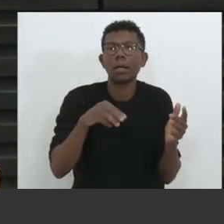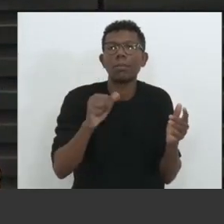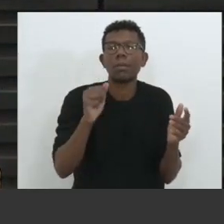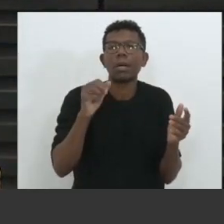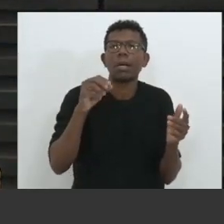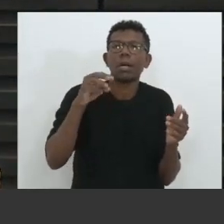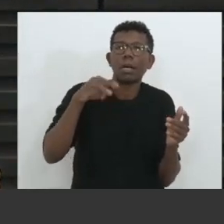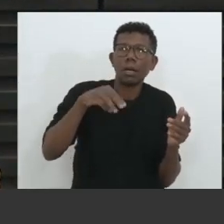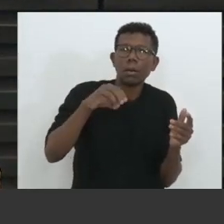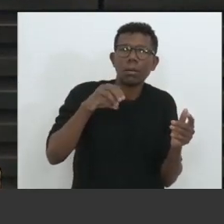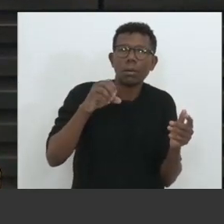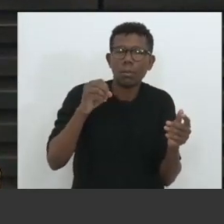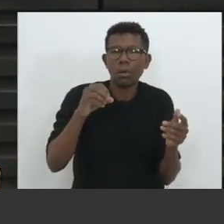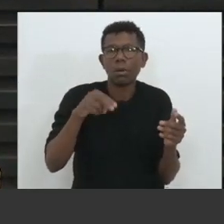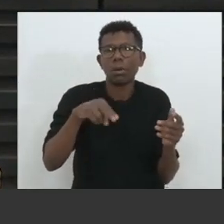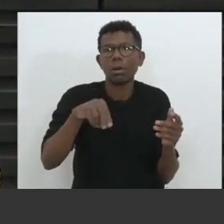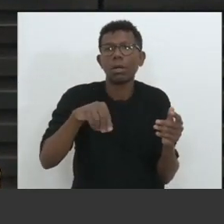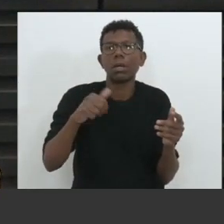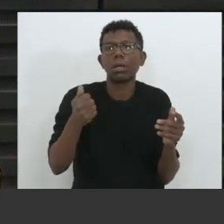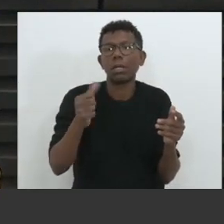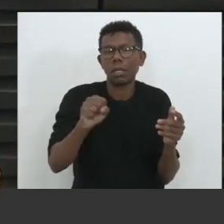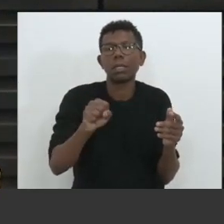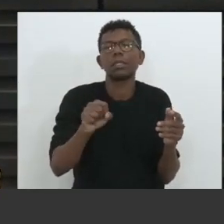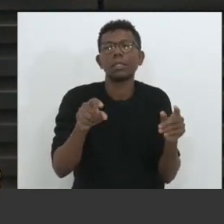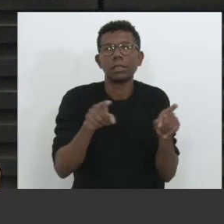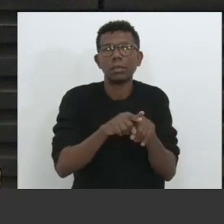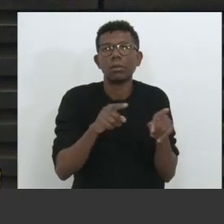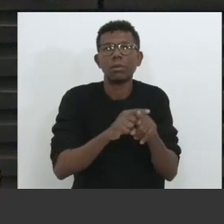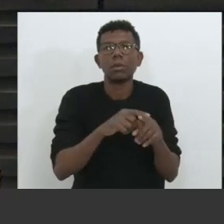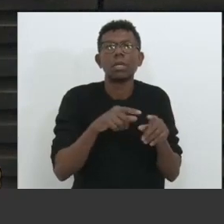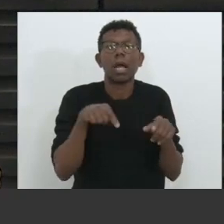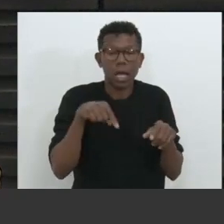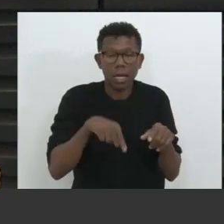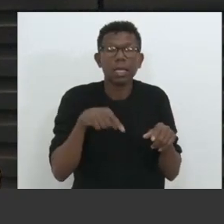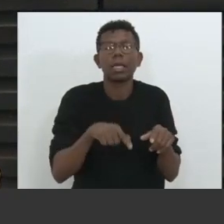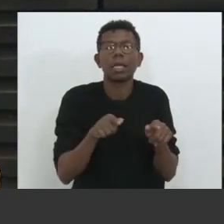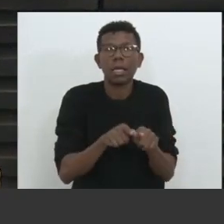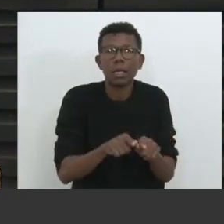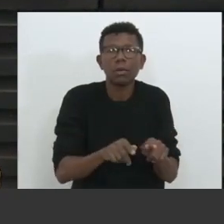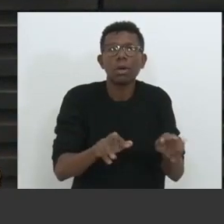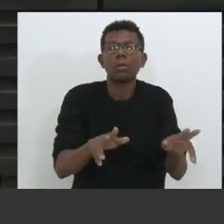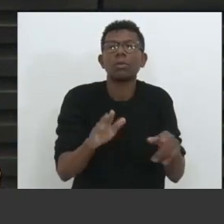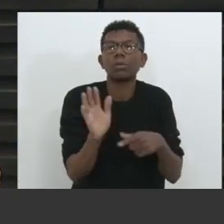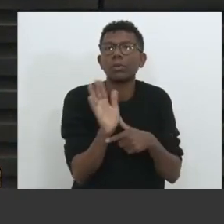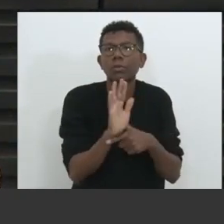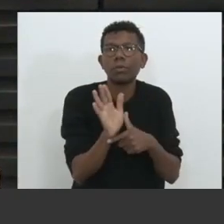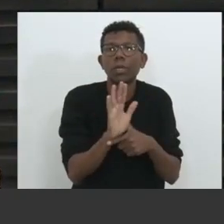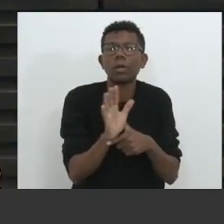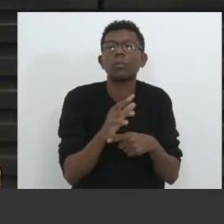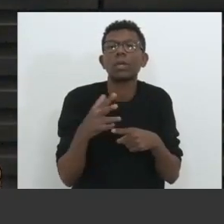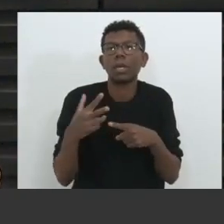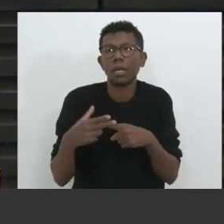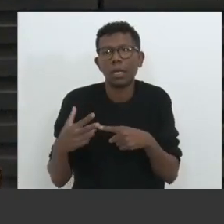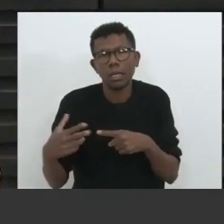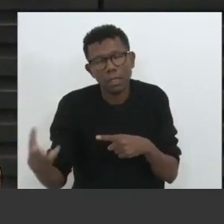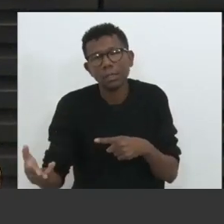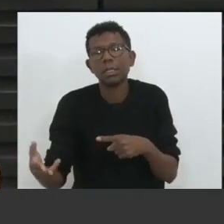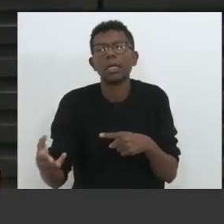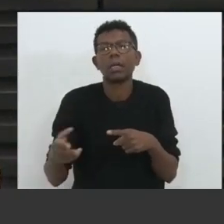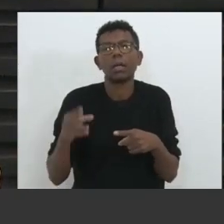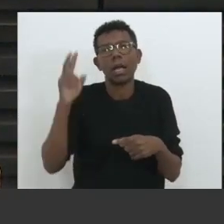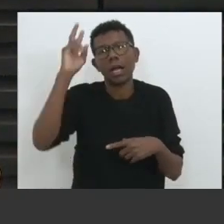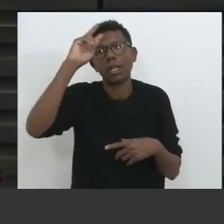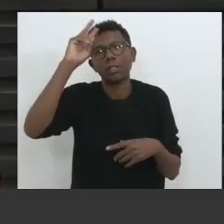Guarulhos as gravações de um filme e uma série que contam a história dos meninos que levaram o nome da nossa